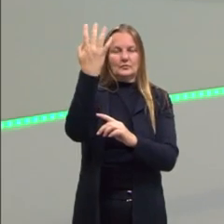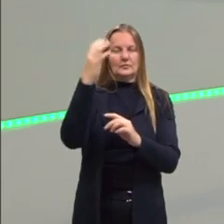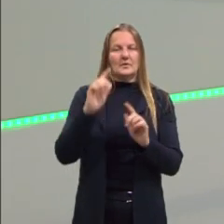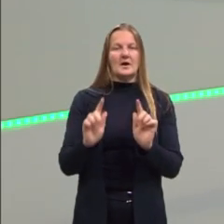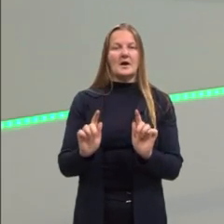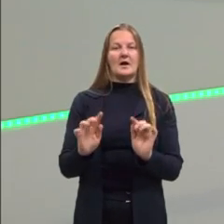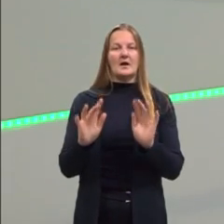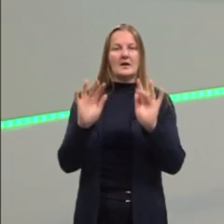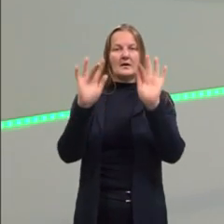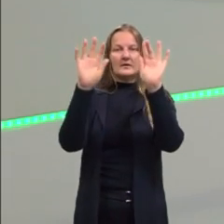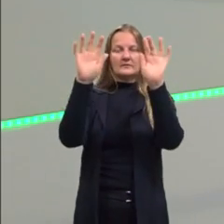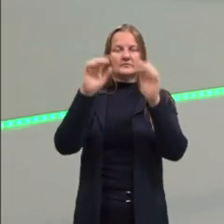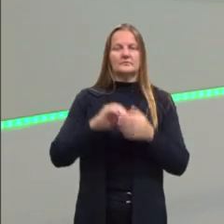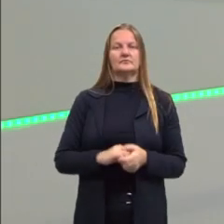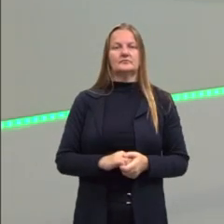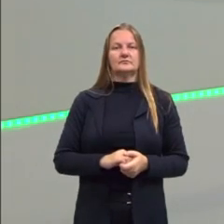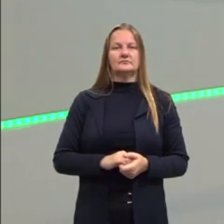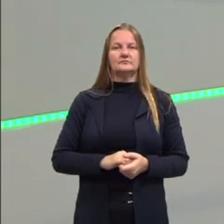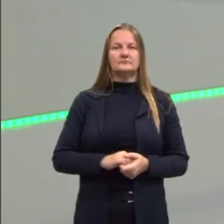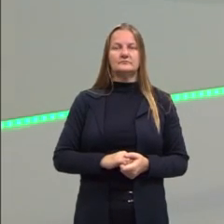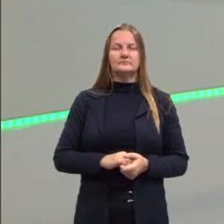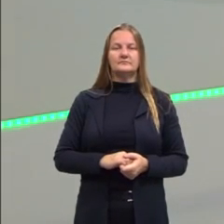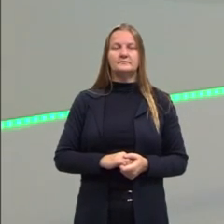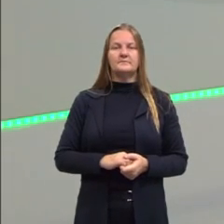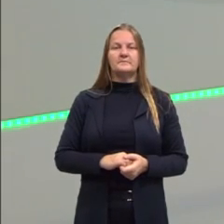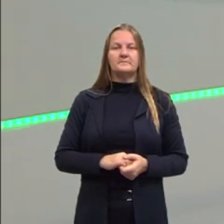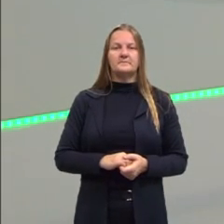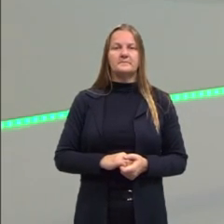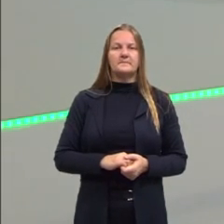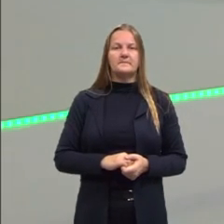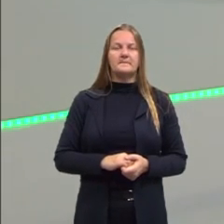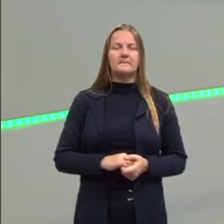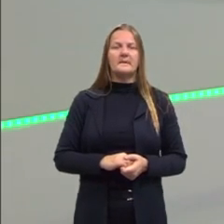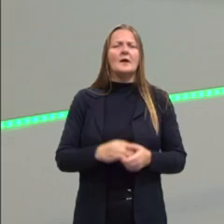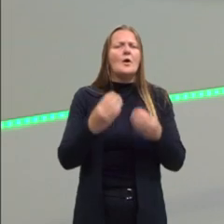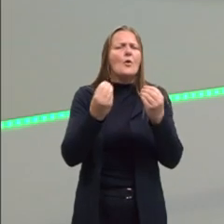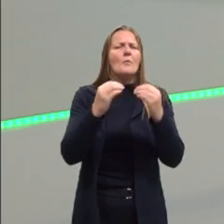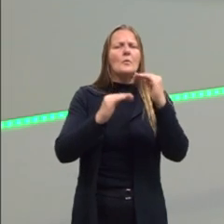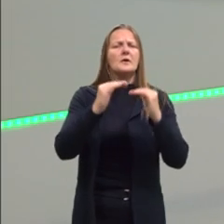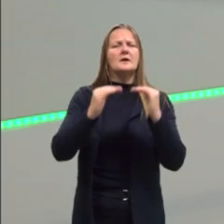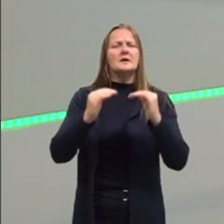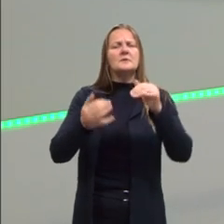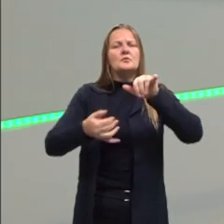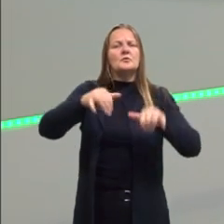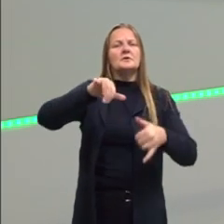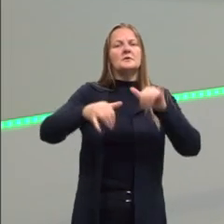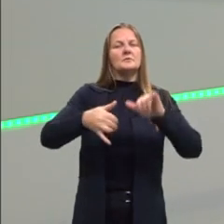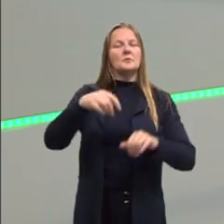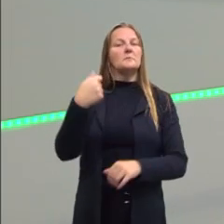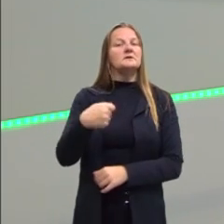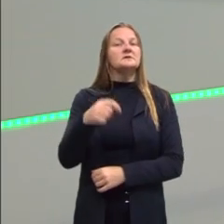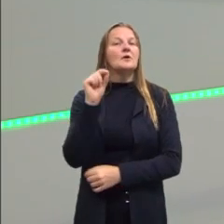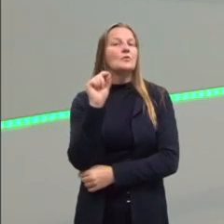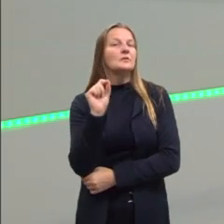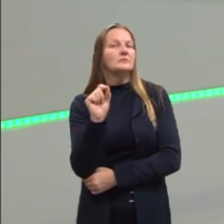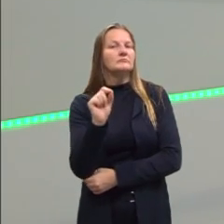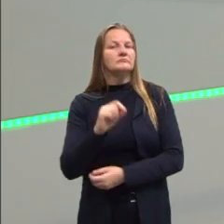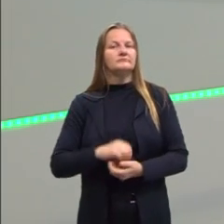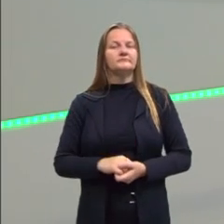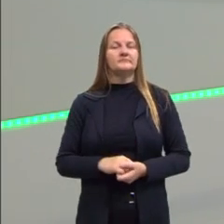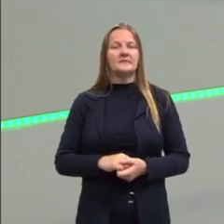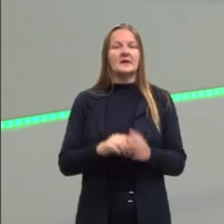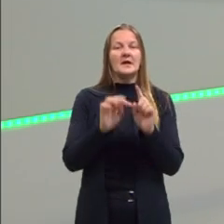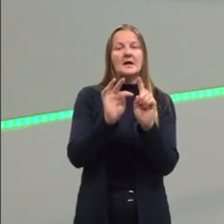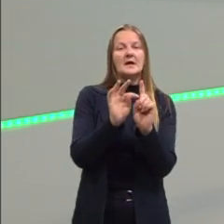reação química Para que ocorra um equilíbrio químico é necessário ter a mesma